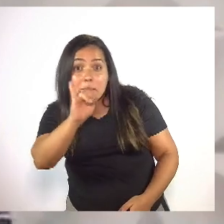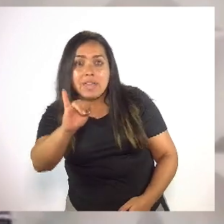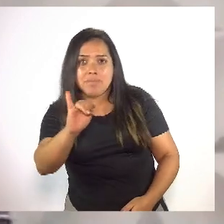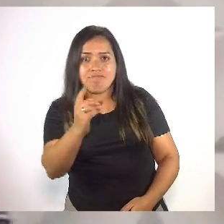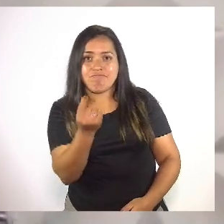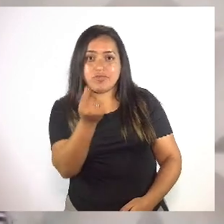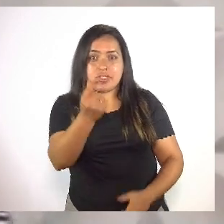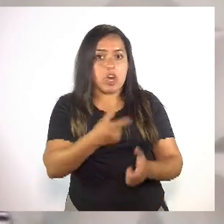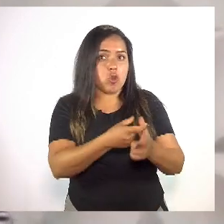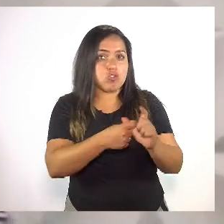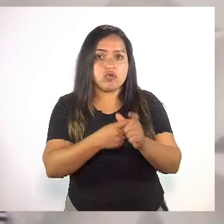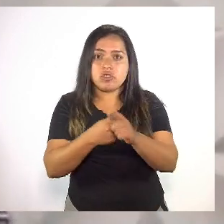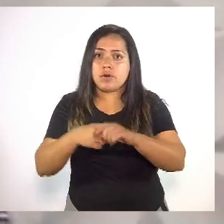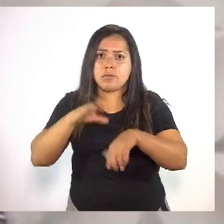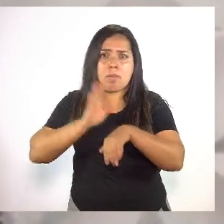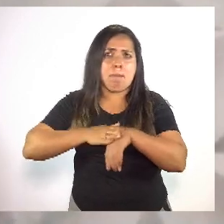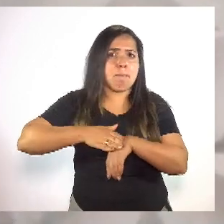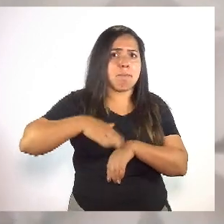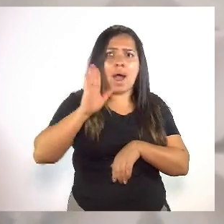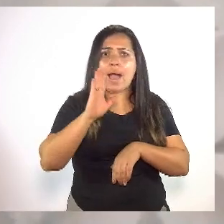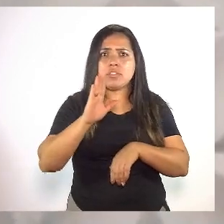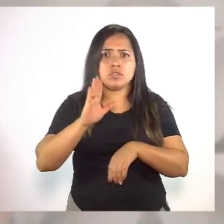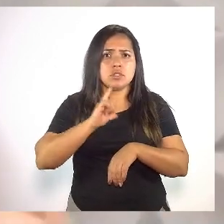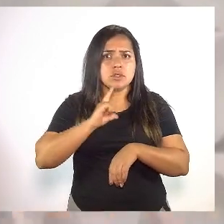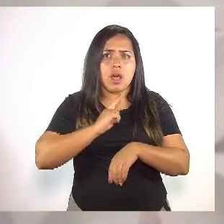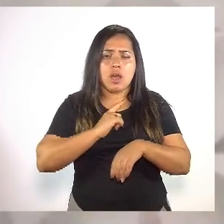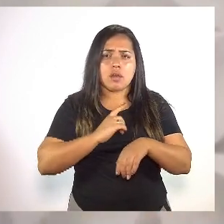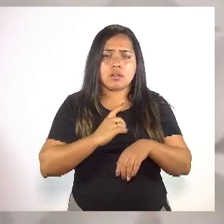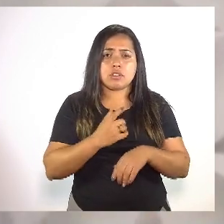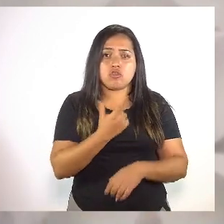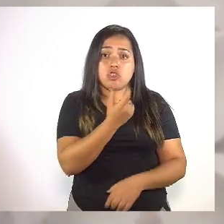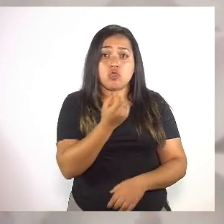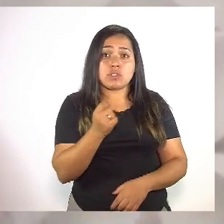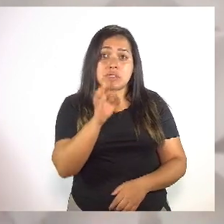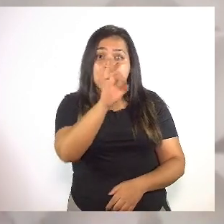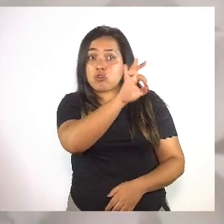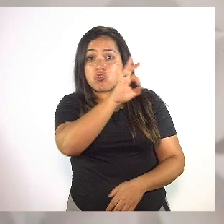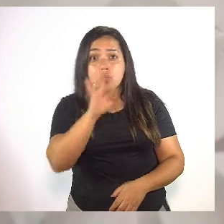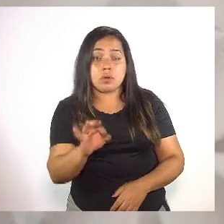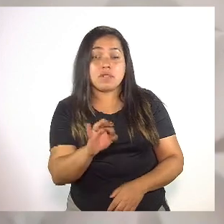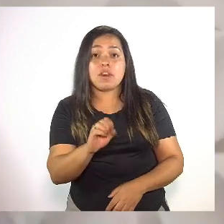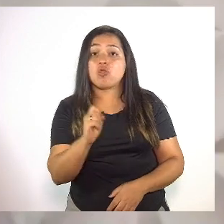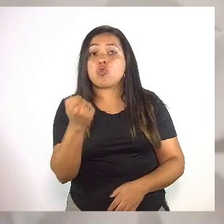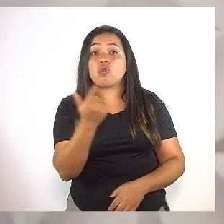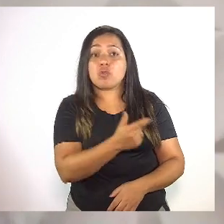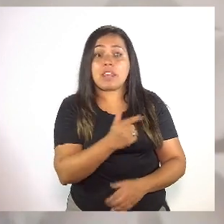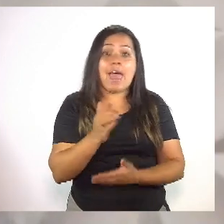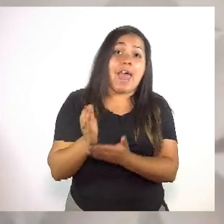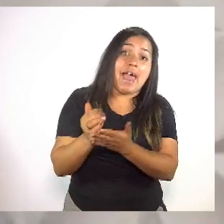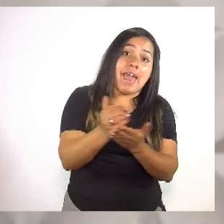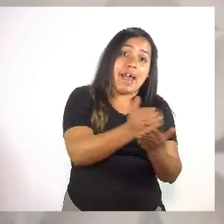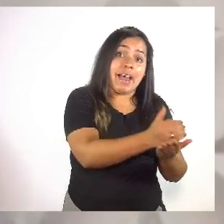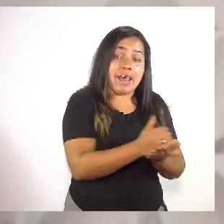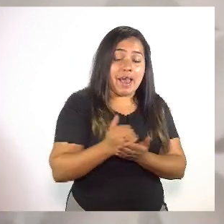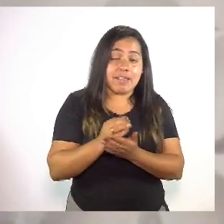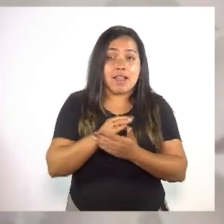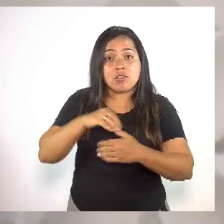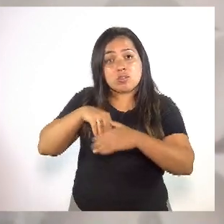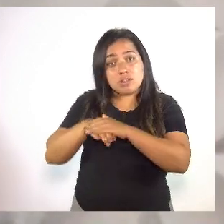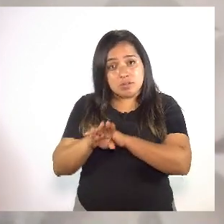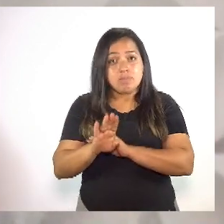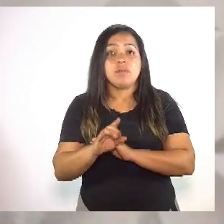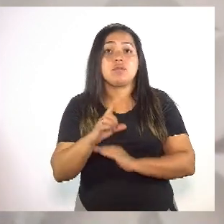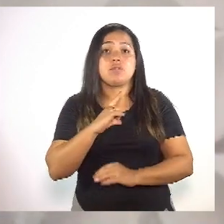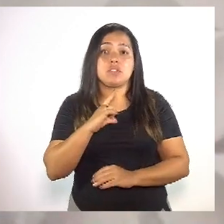dívida ultrapassa o limite permitido de 200% daquilo que é arrecadado na receita corrente